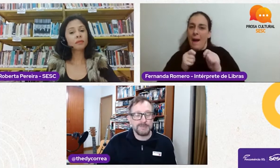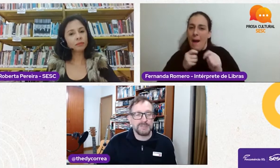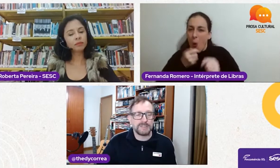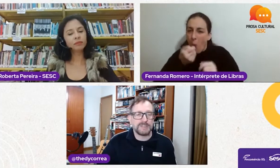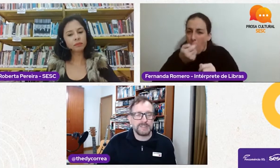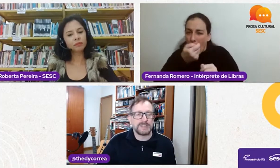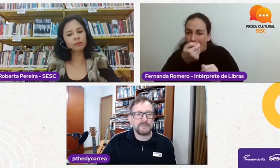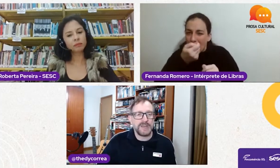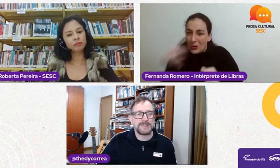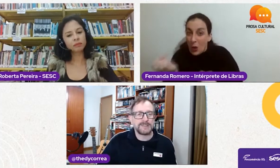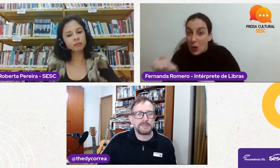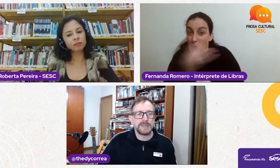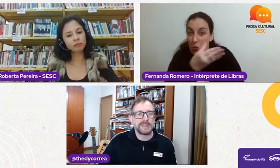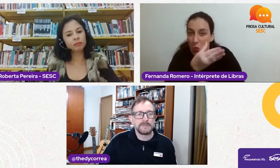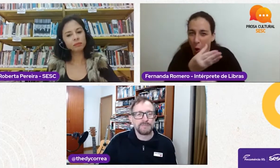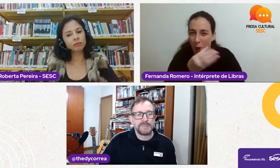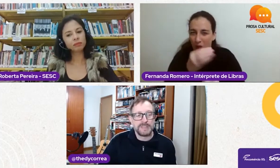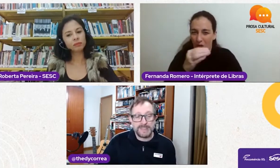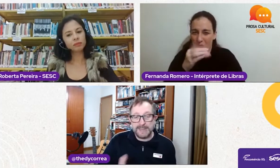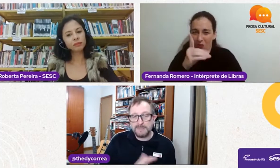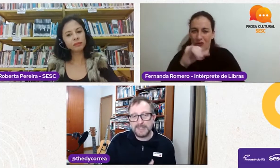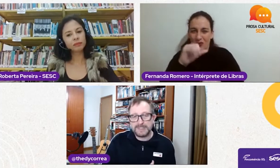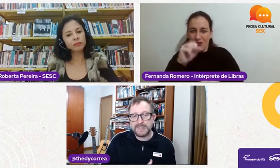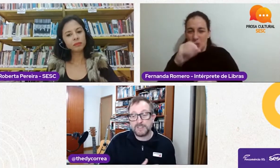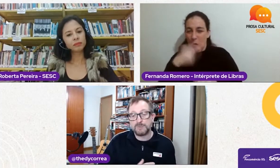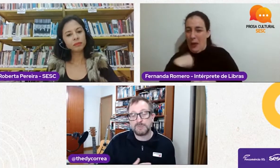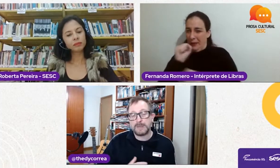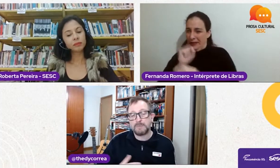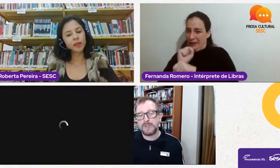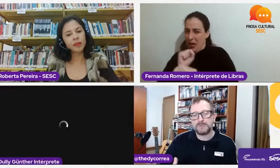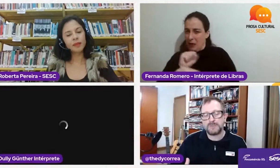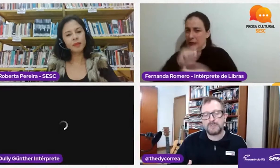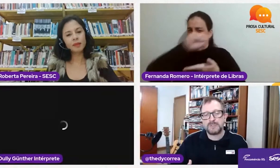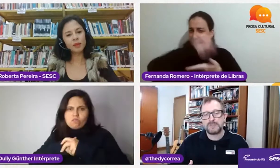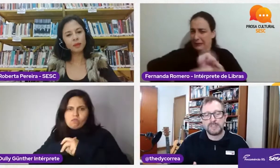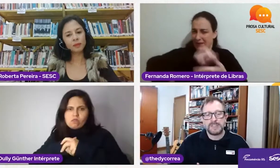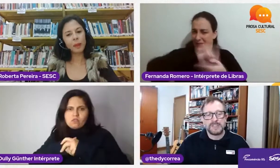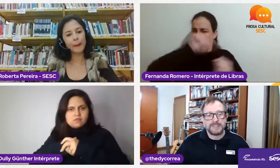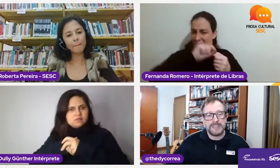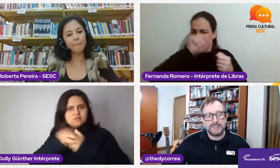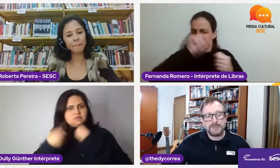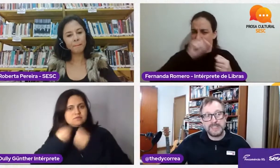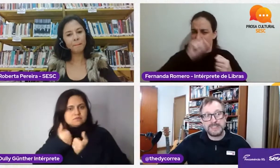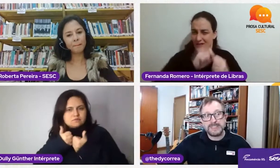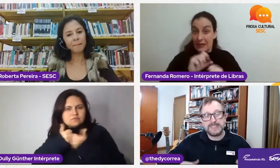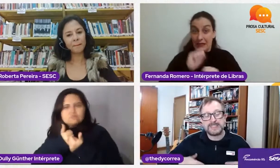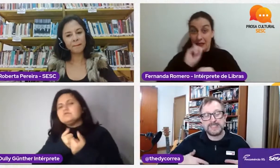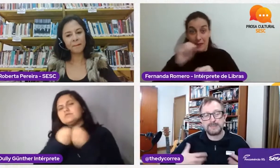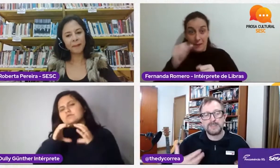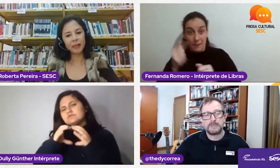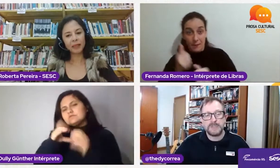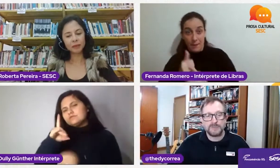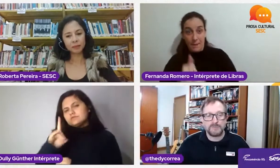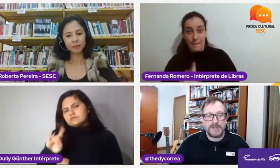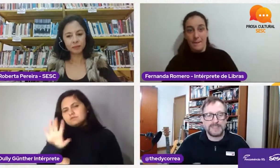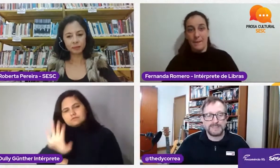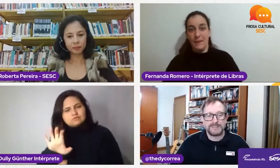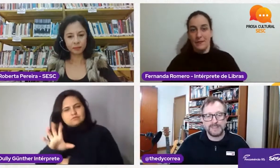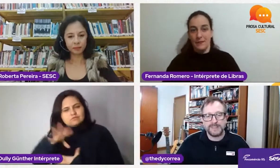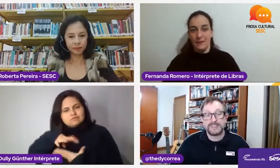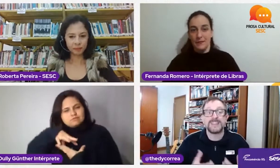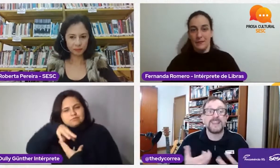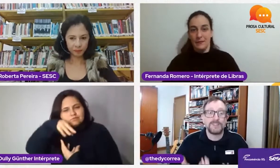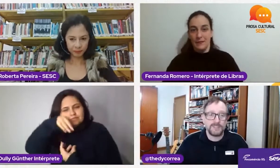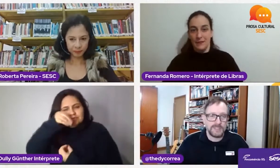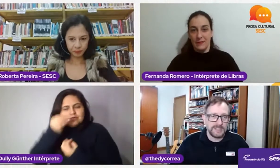e eu sei que tem muitos artistas que fazem isso também. Escrevem bastante e quando está próximo do disco, deixam que esse estado de espírito